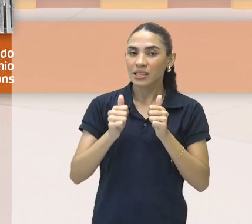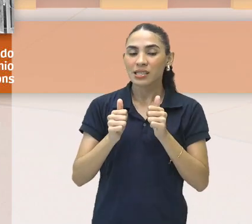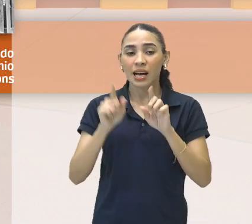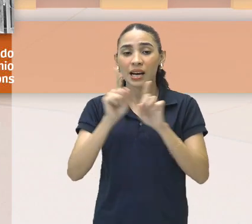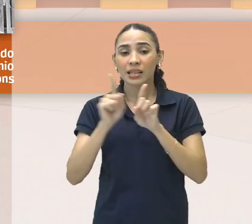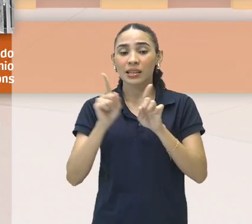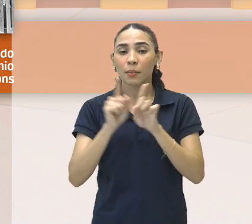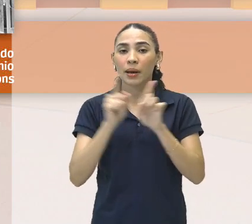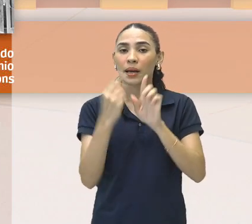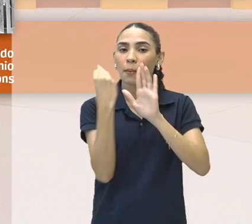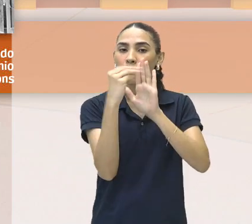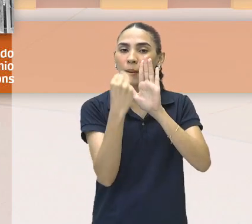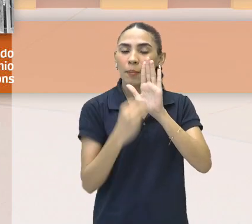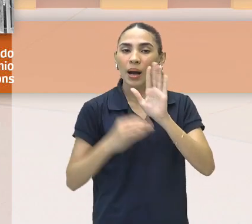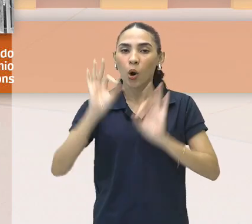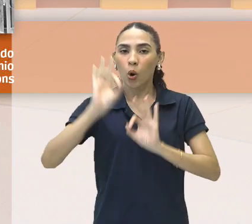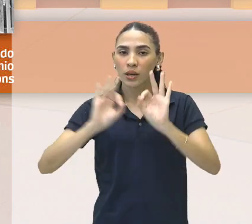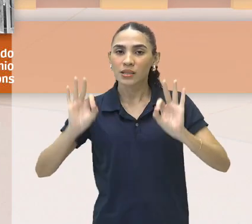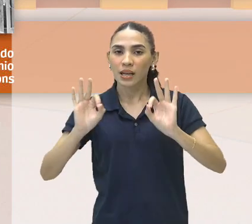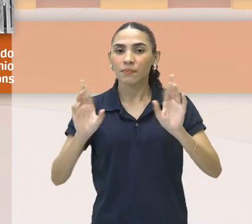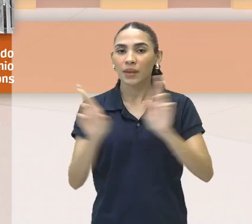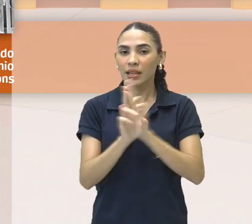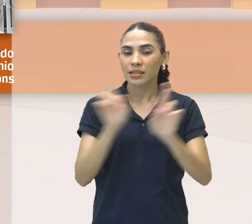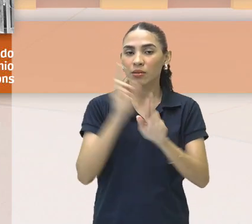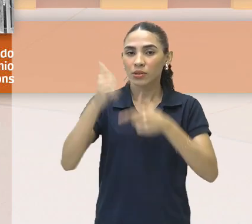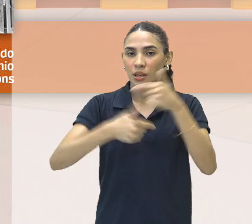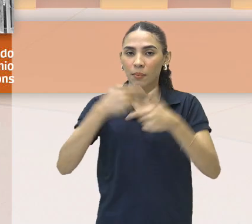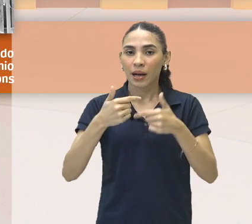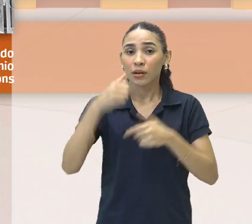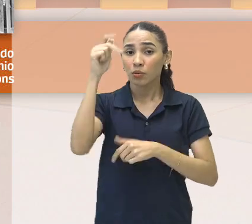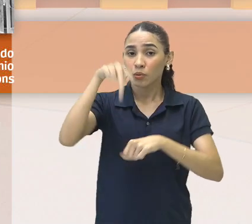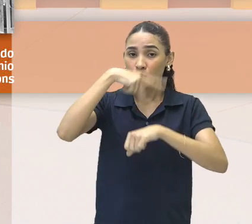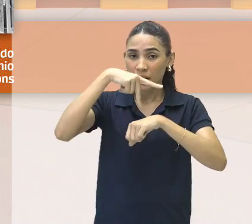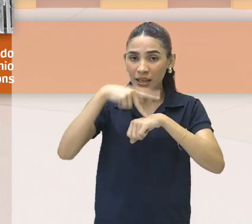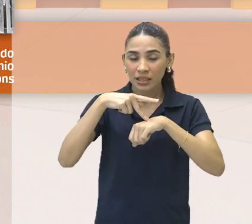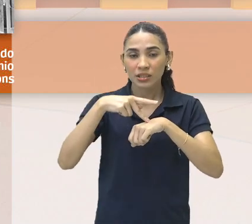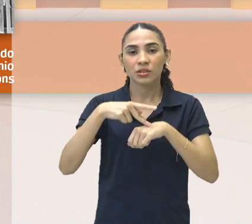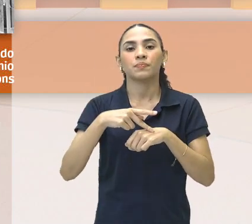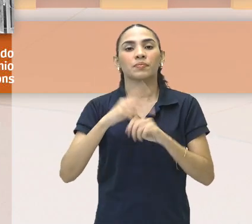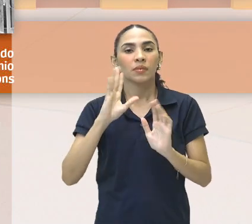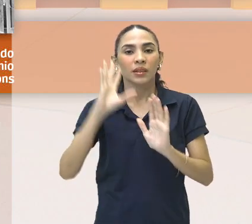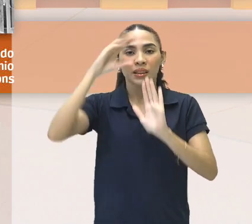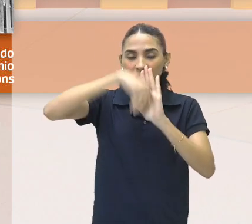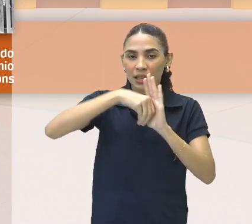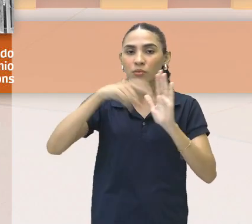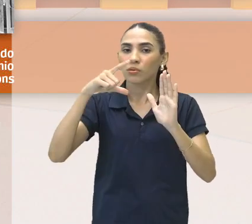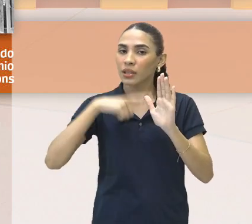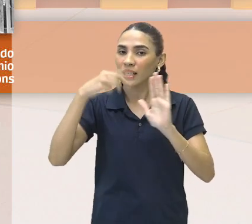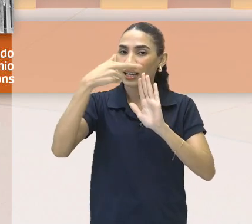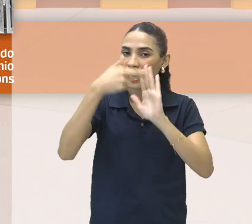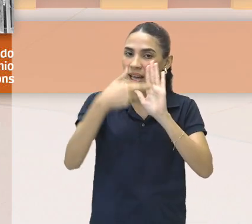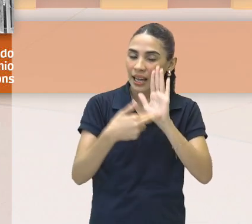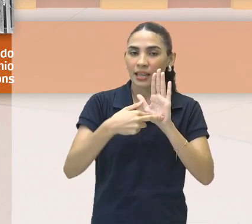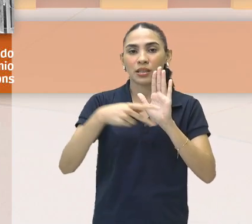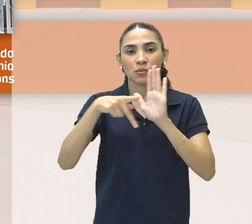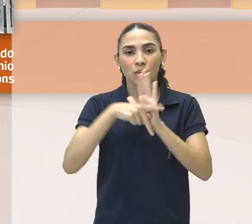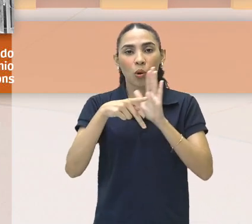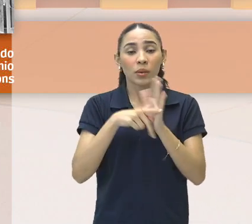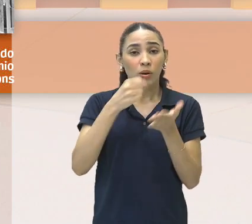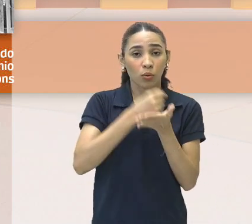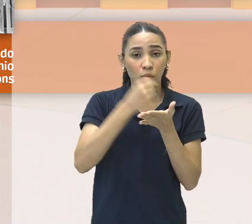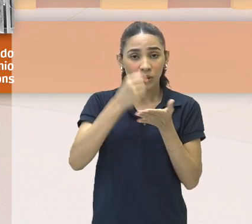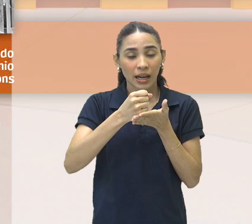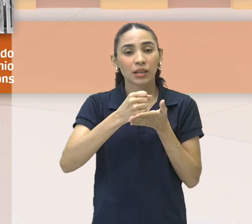de trabalho no país. Incluiu desde normas sobre a contratação até a demissão dos